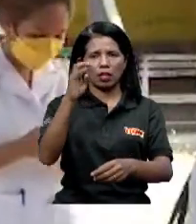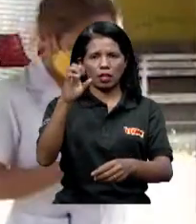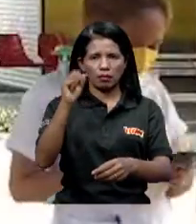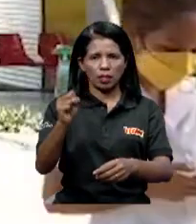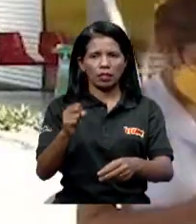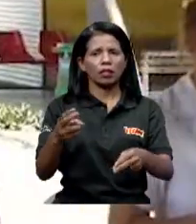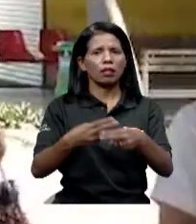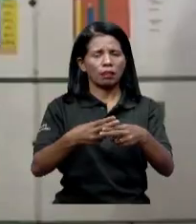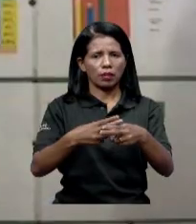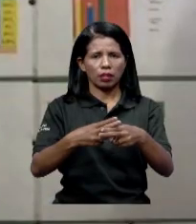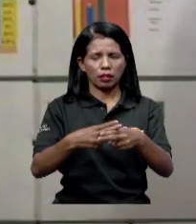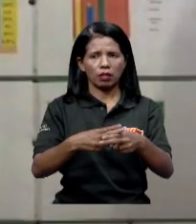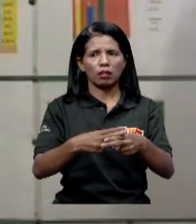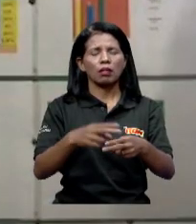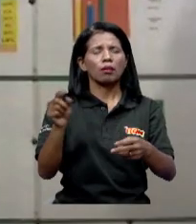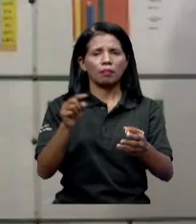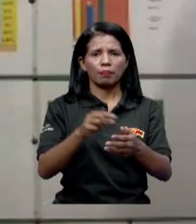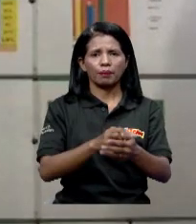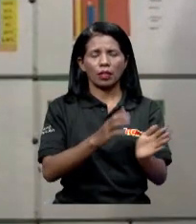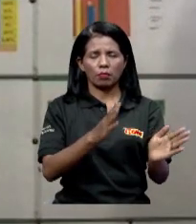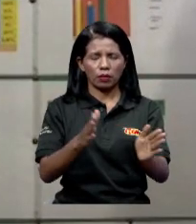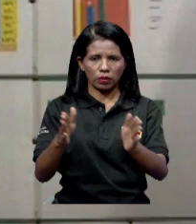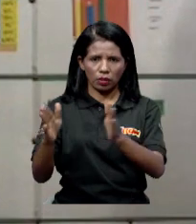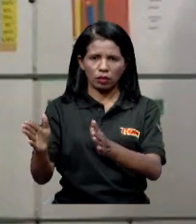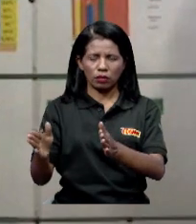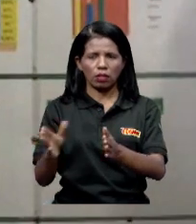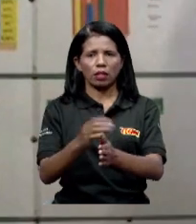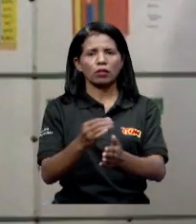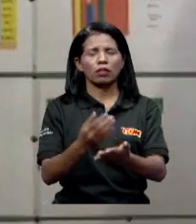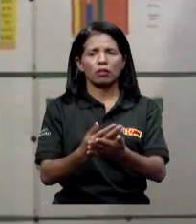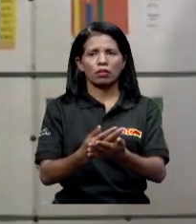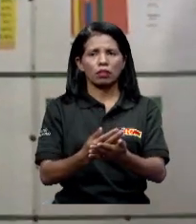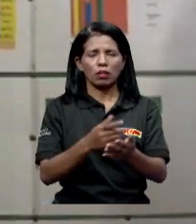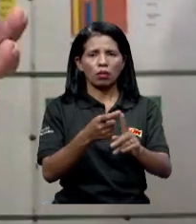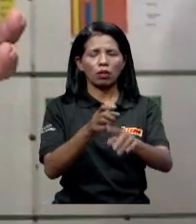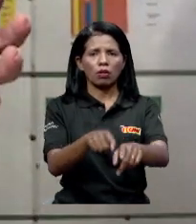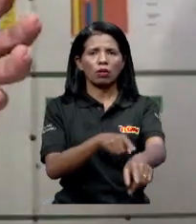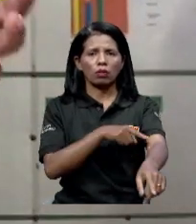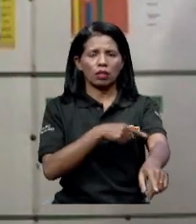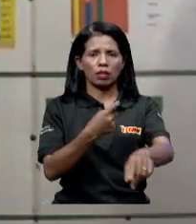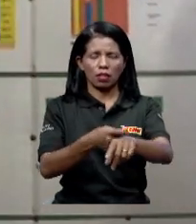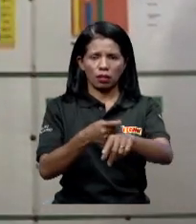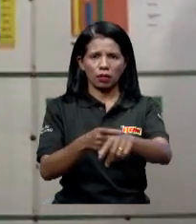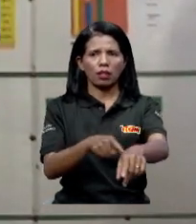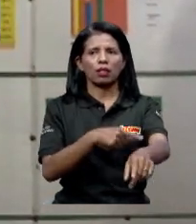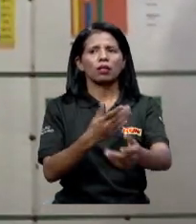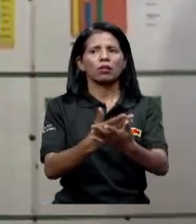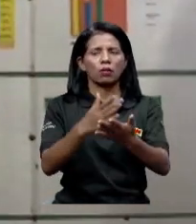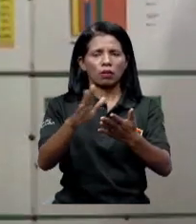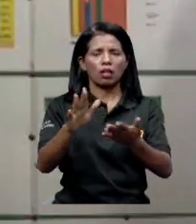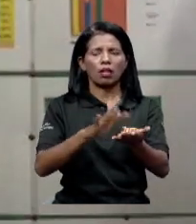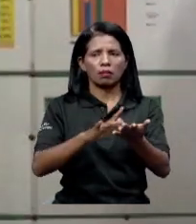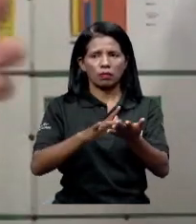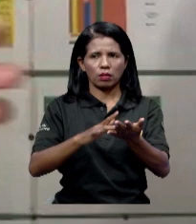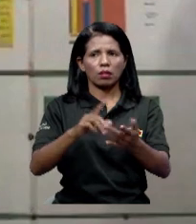tia proseso aprovisionamento. Tava proseso aprovisionamento ne mak lori tempo ne naruk lahalima, hodi kompra ai moruk ne dalimu lori